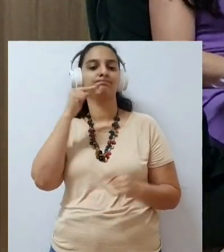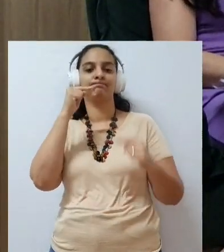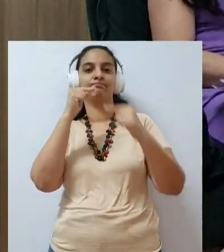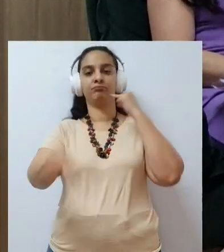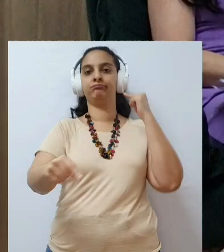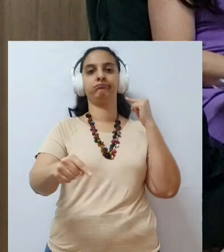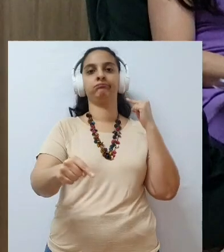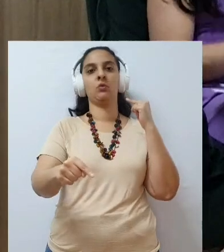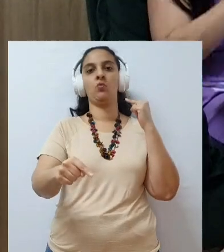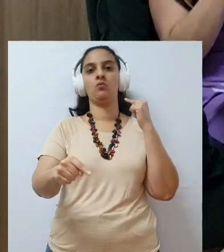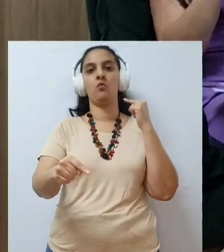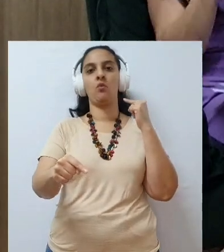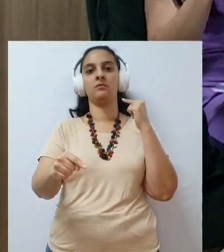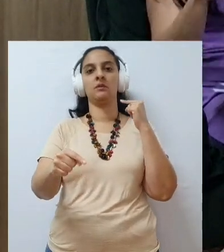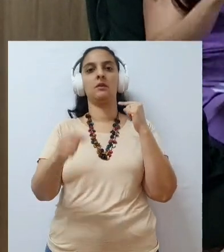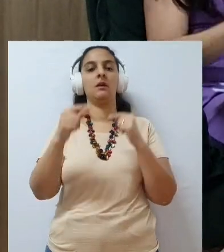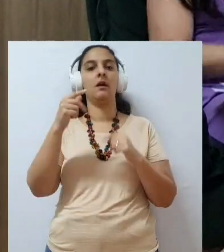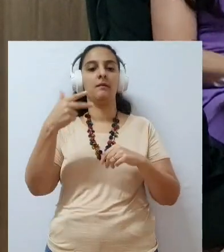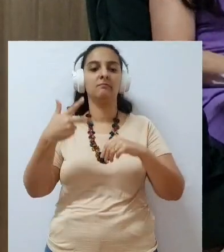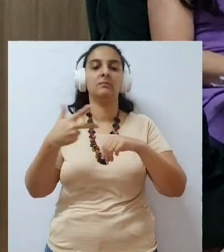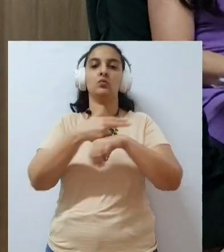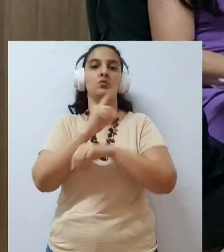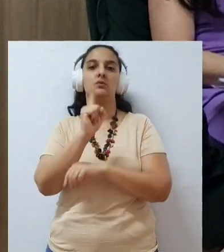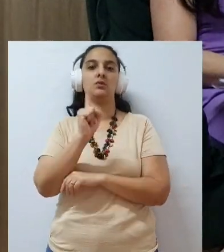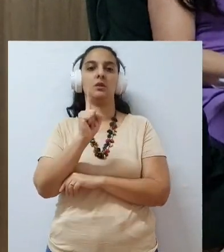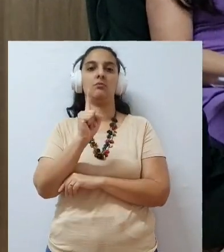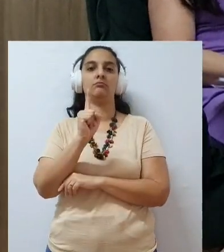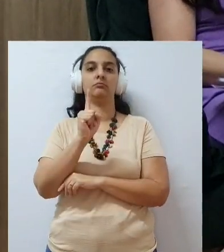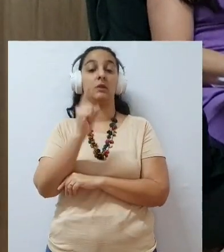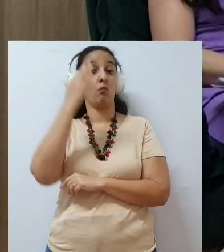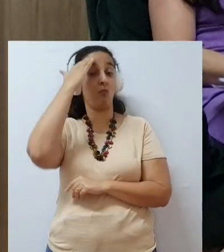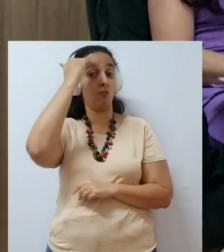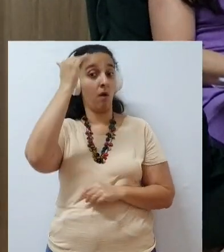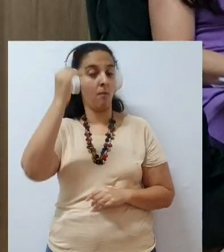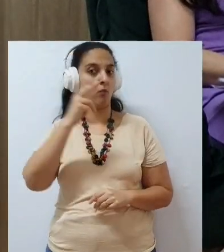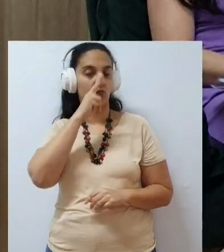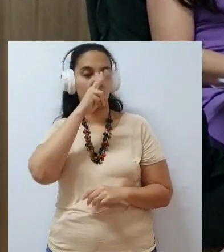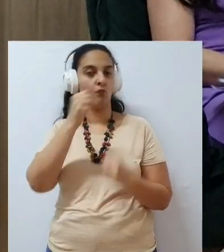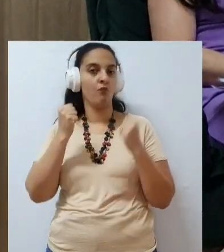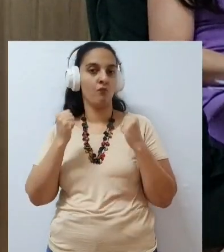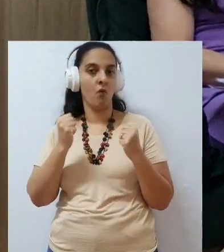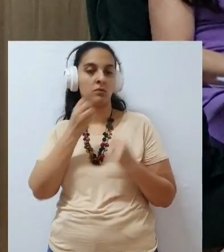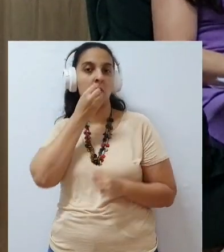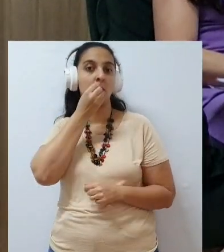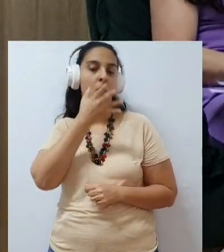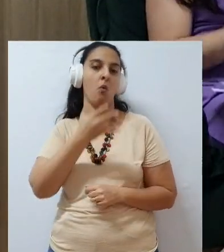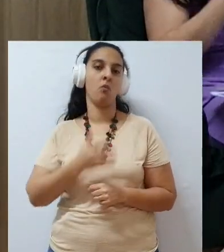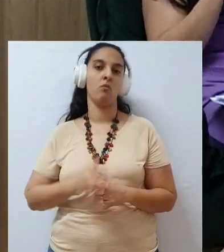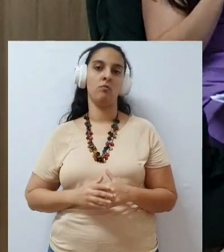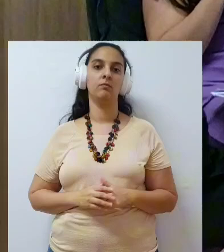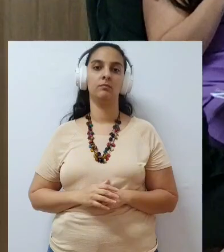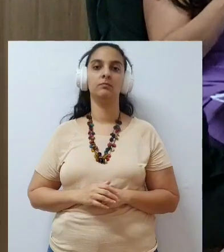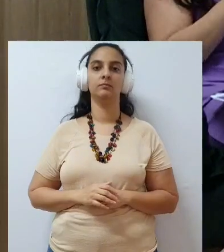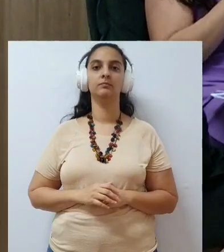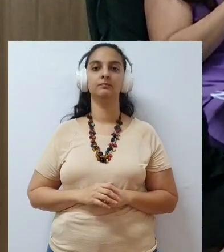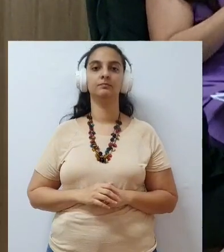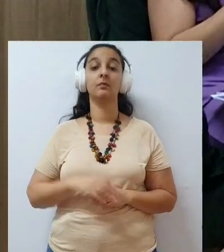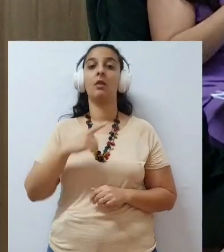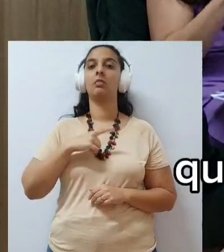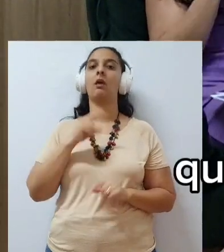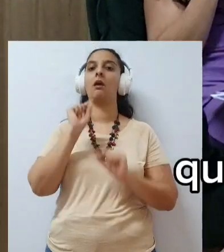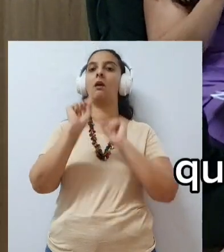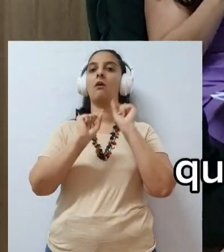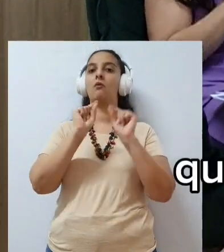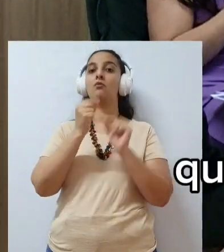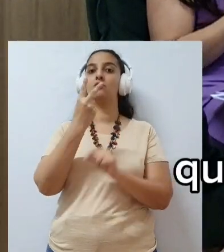isso. Então, assim, é bem polêmico e bastante interessante. Também, gente, a gente tem mais 2 filmes